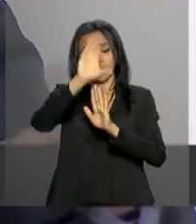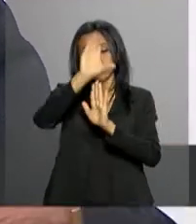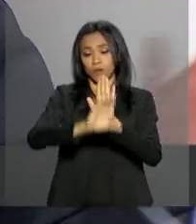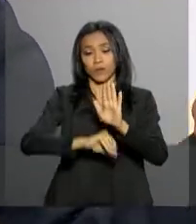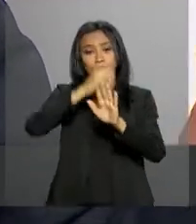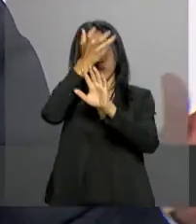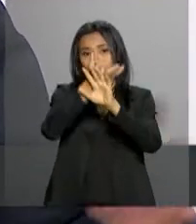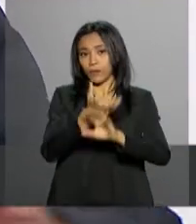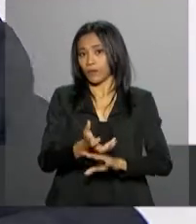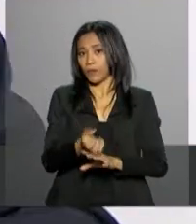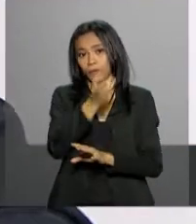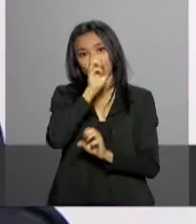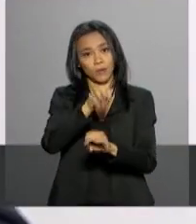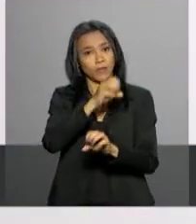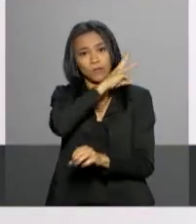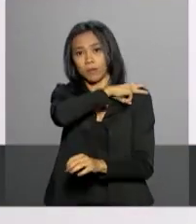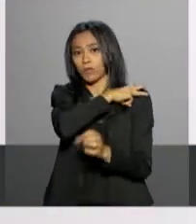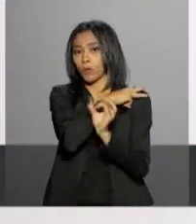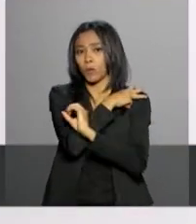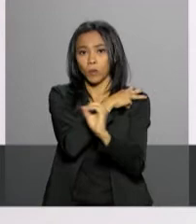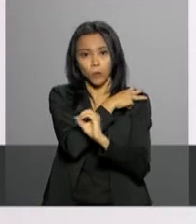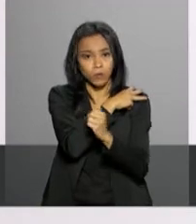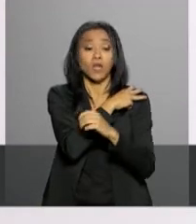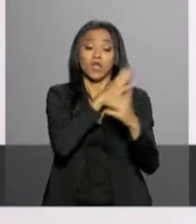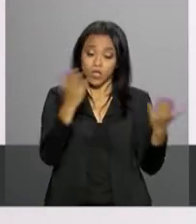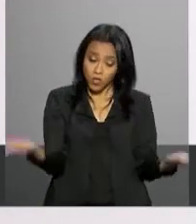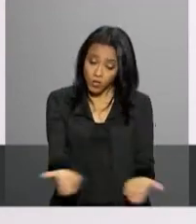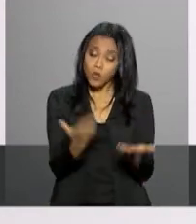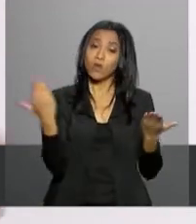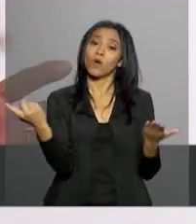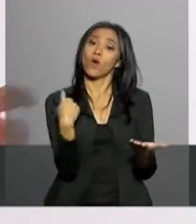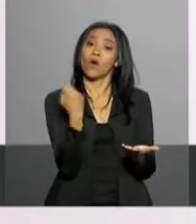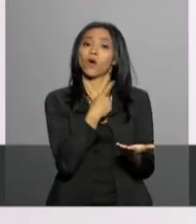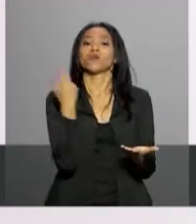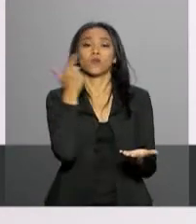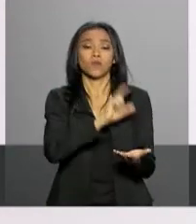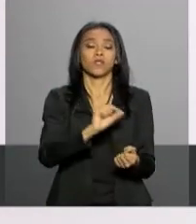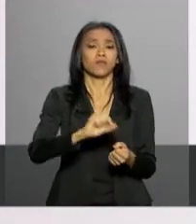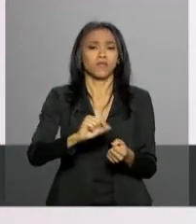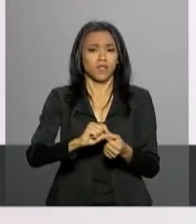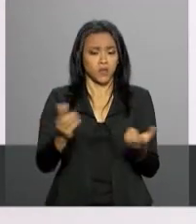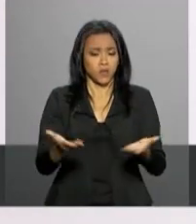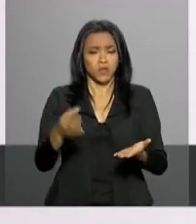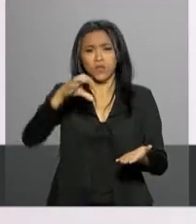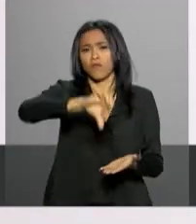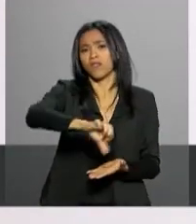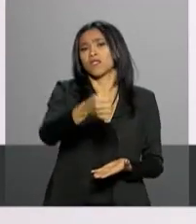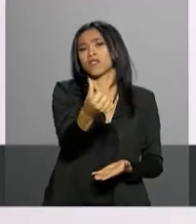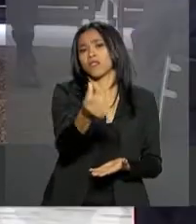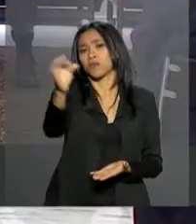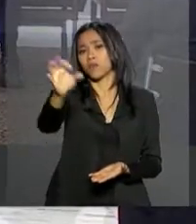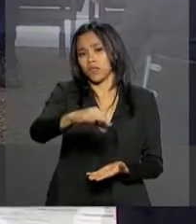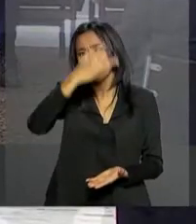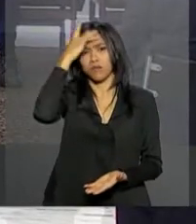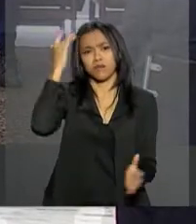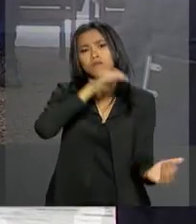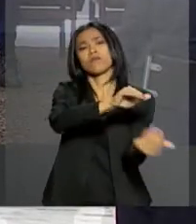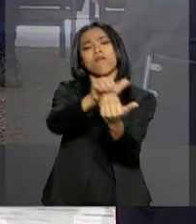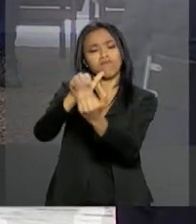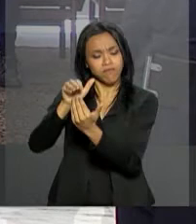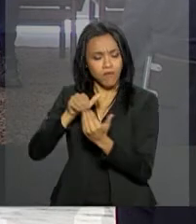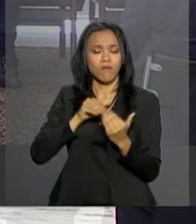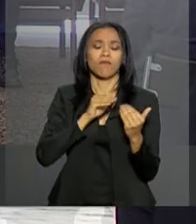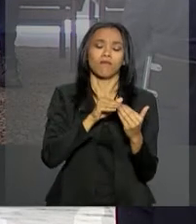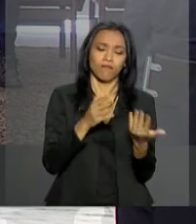fizemos a reforma do ensino médio portanto modernizamos hoje aprovado por mais de 96% e todo o setor